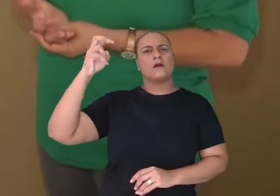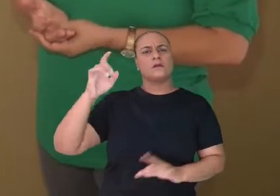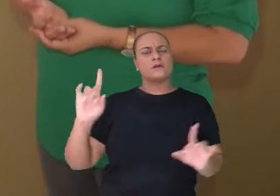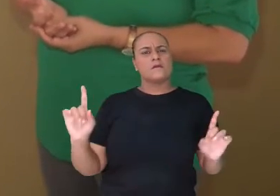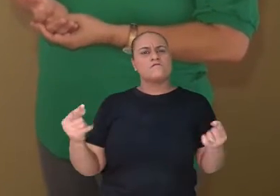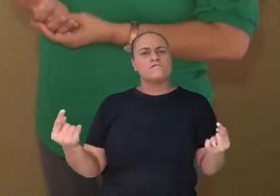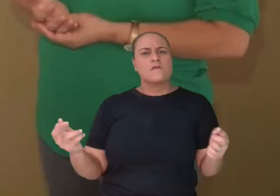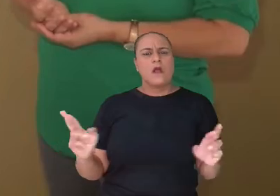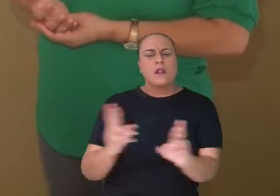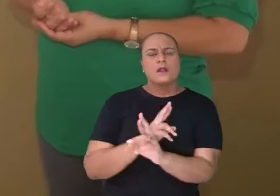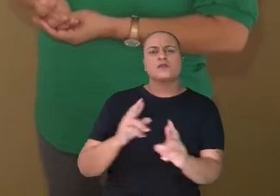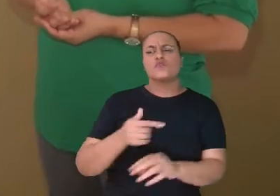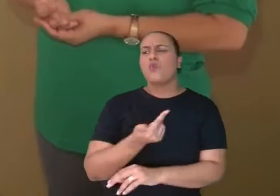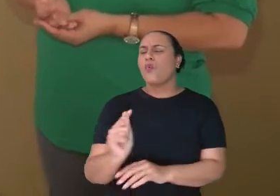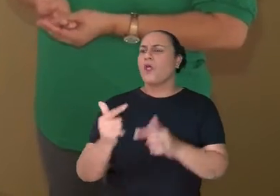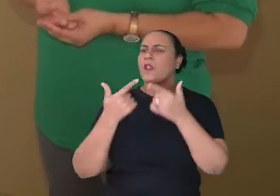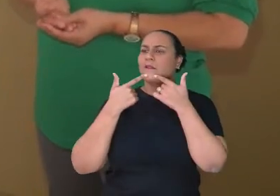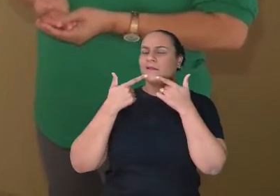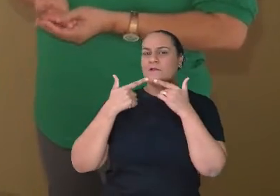outras linguagens e com